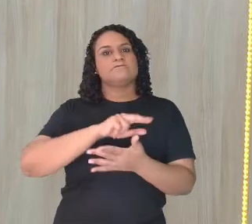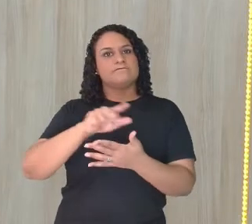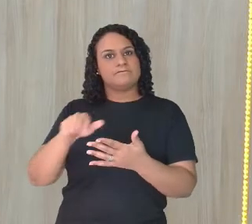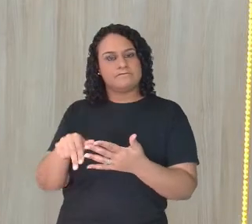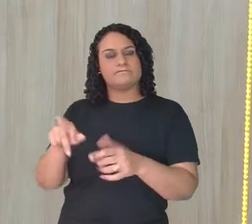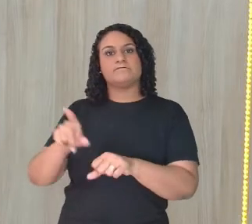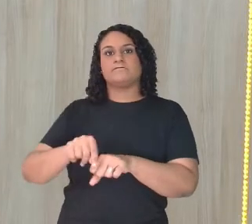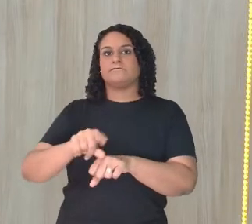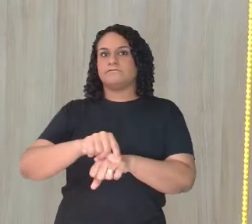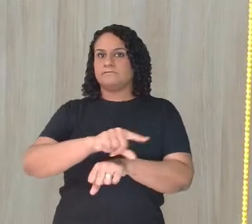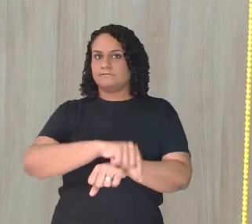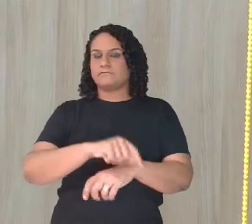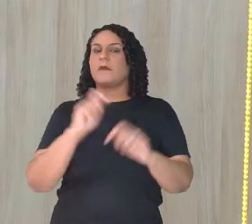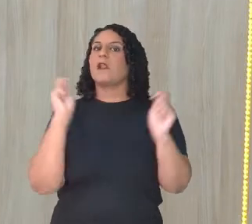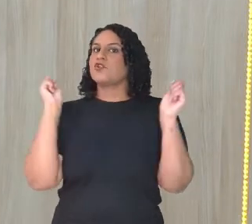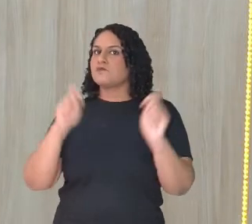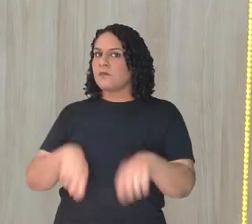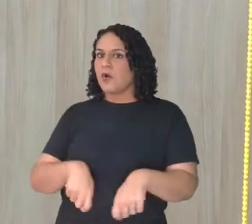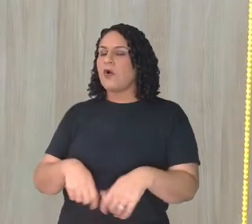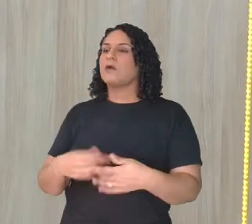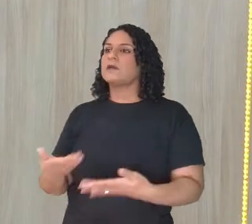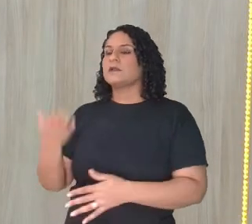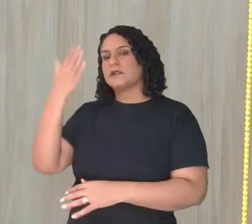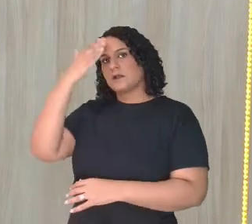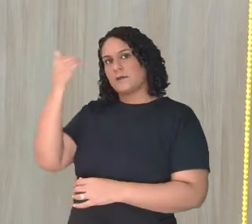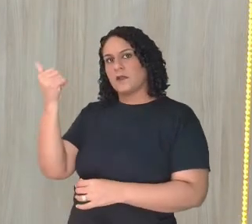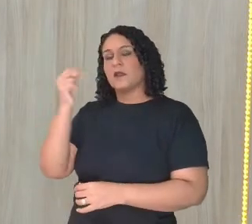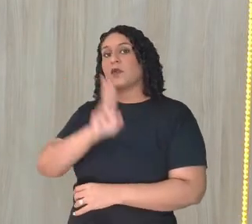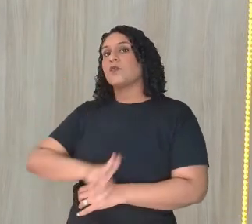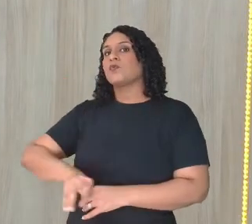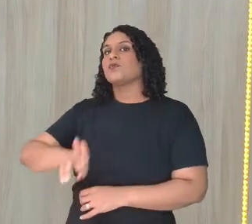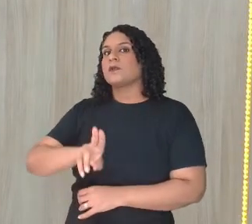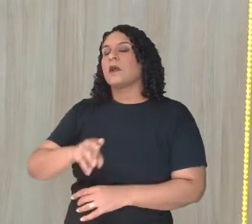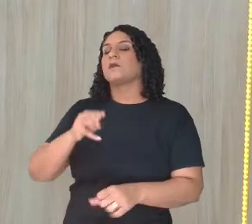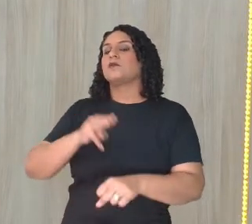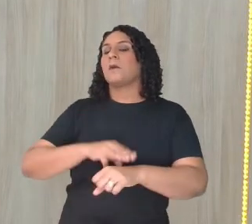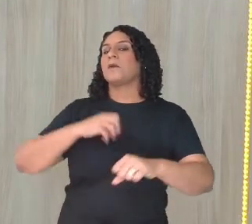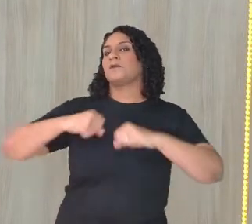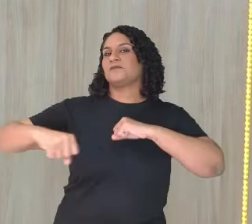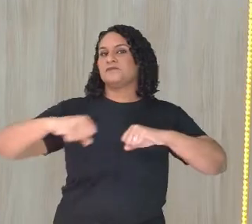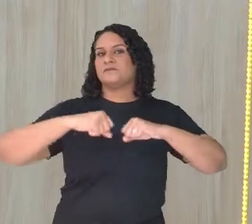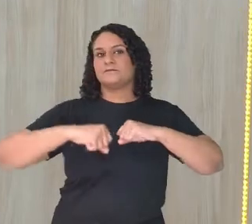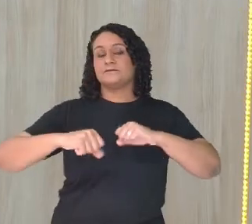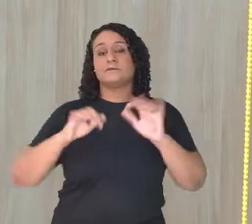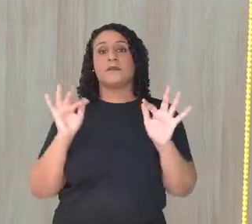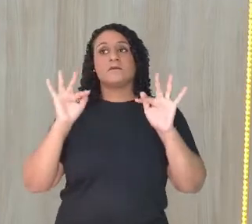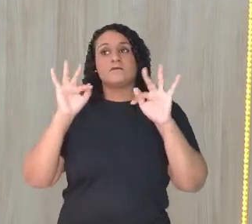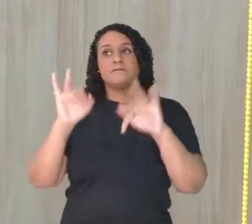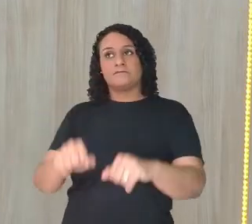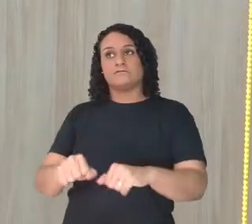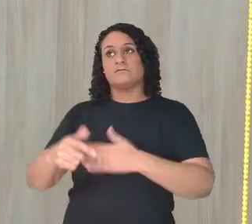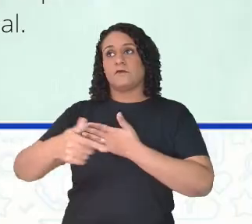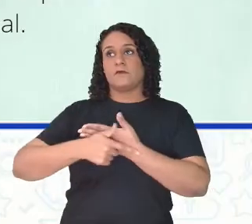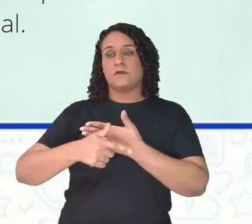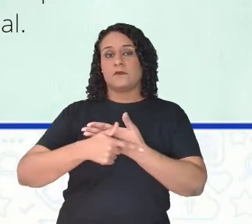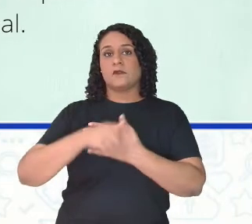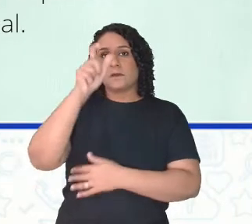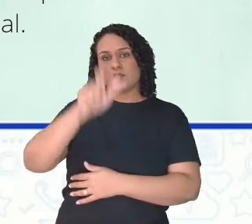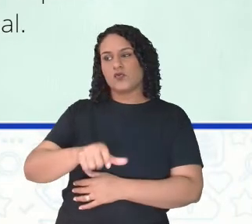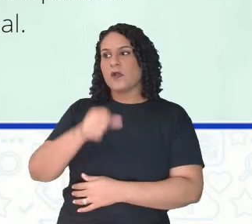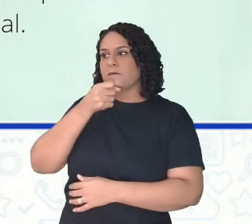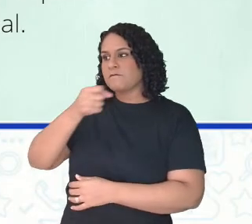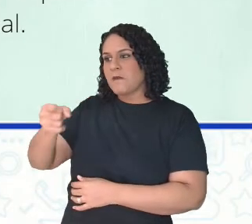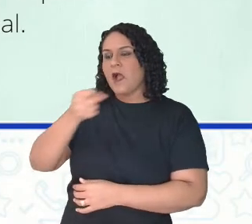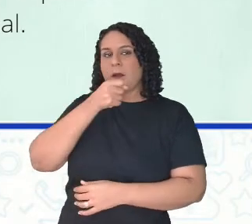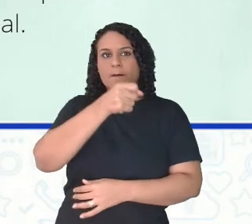de argumentos que a gente pode tomar para si nesse momento de debate. E, para finalizar, as funções do moderador,